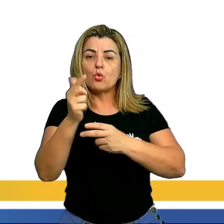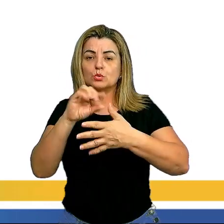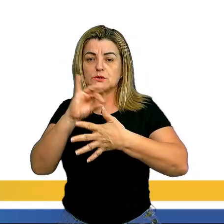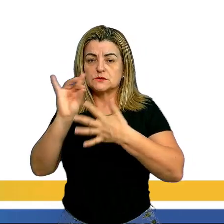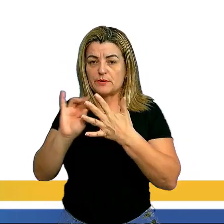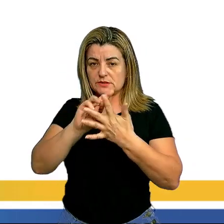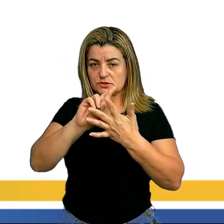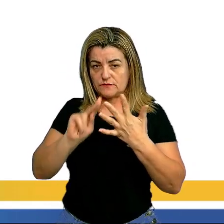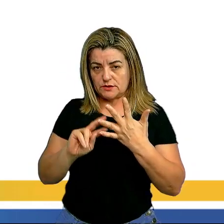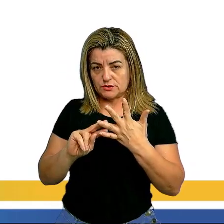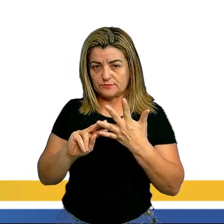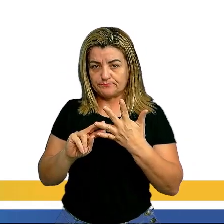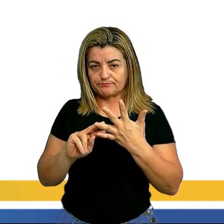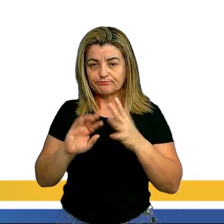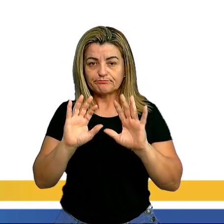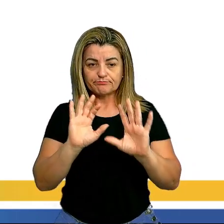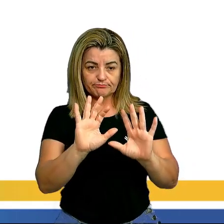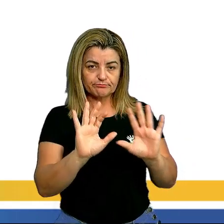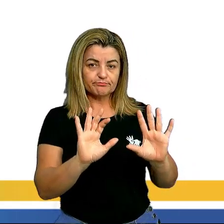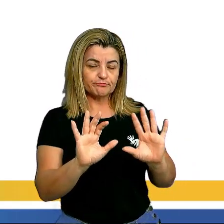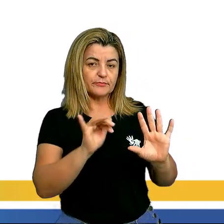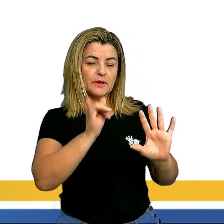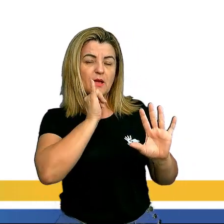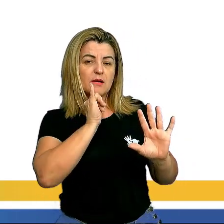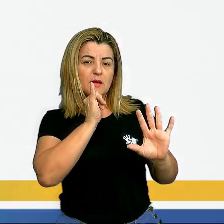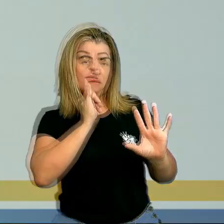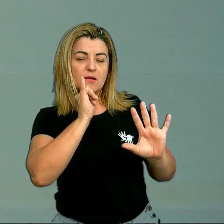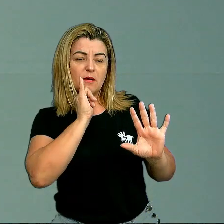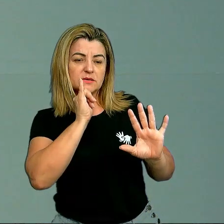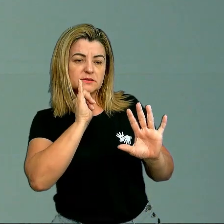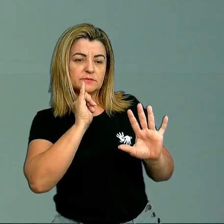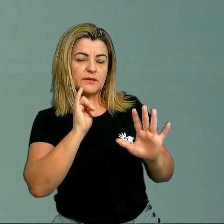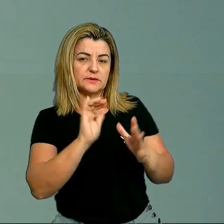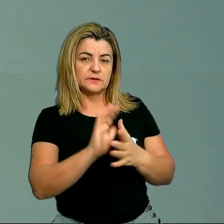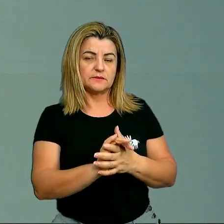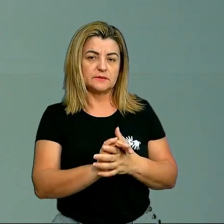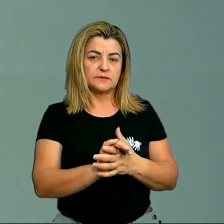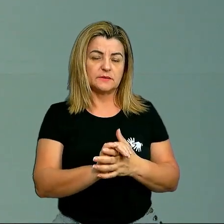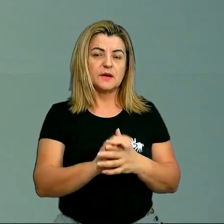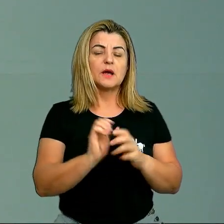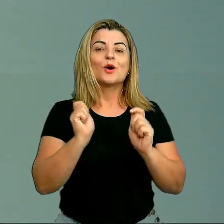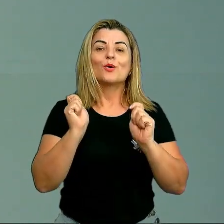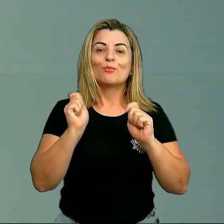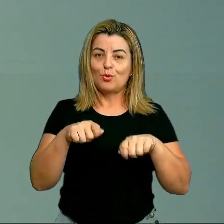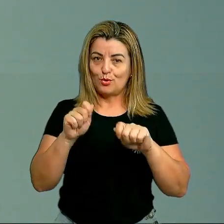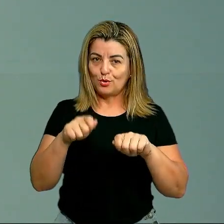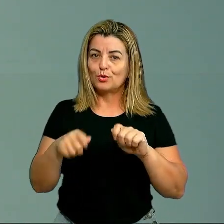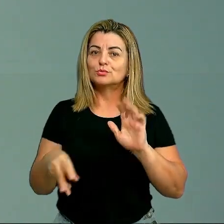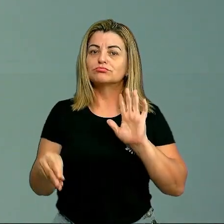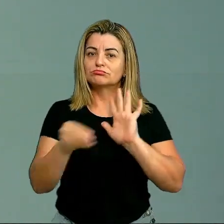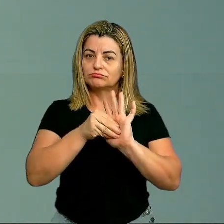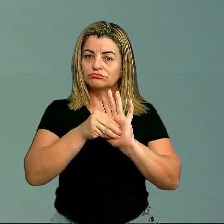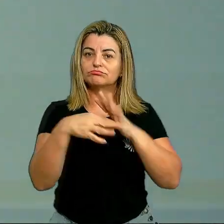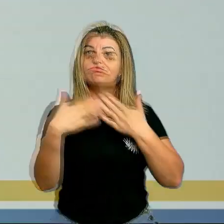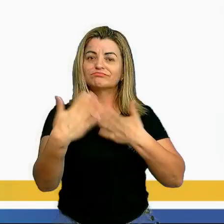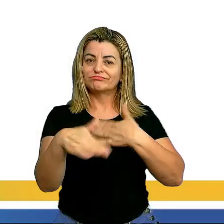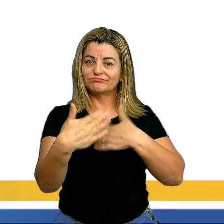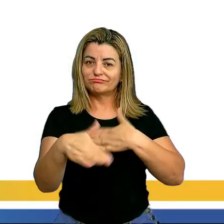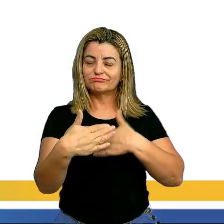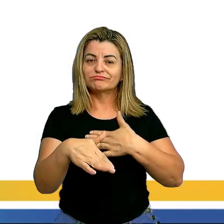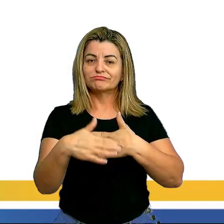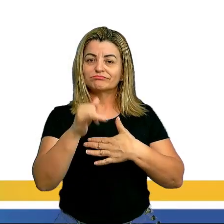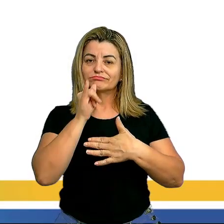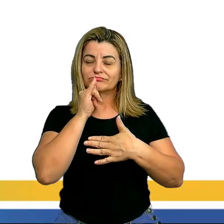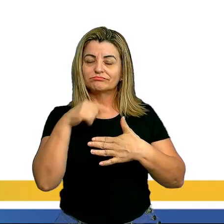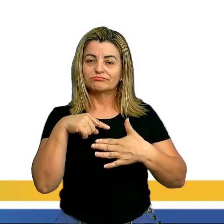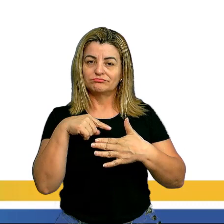espécie, tá certo? Então, essa aqui é um exemplo de simpátrica, tá? Pode cair aí na sua prova esses exemplos aí,